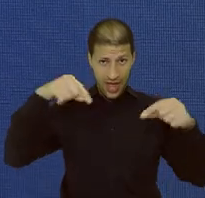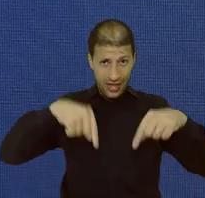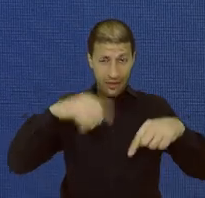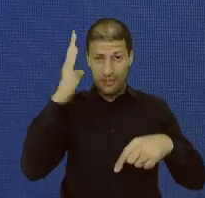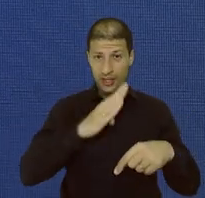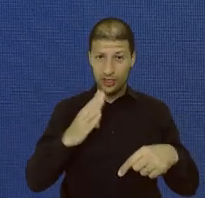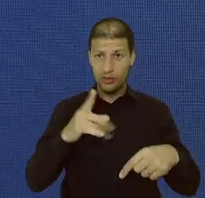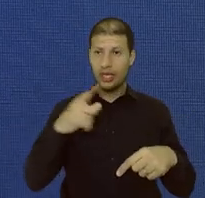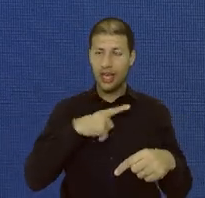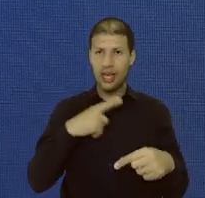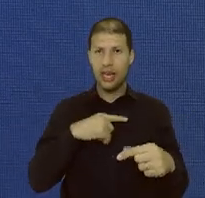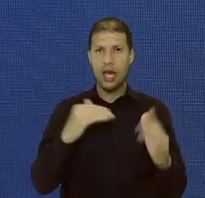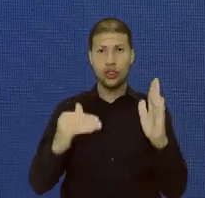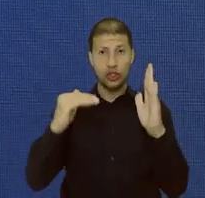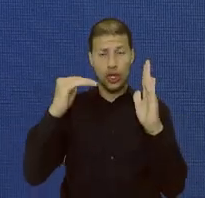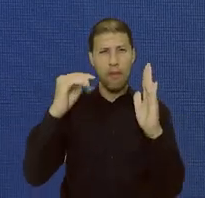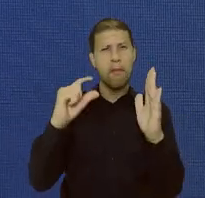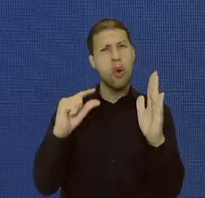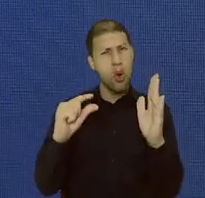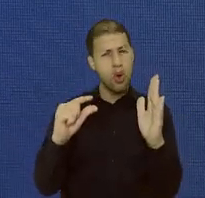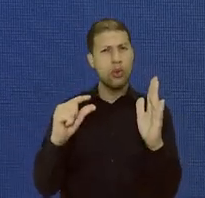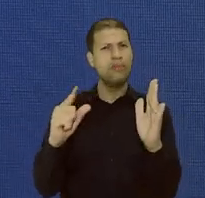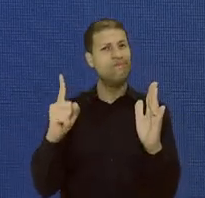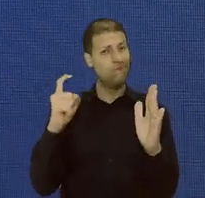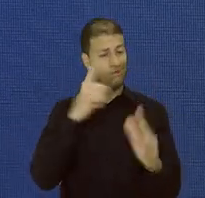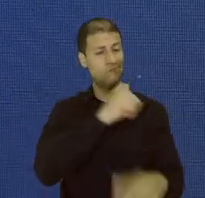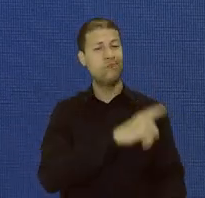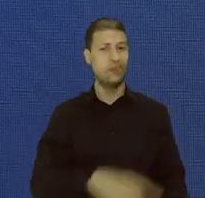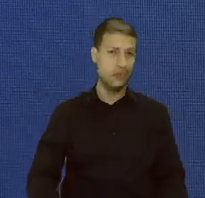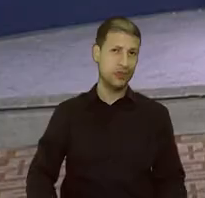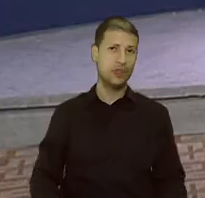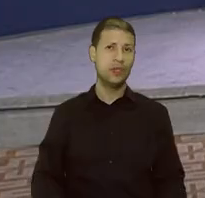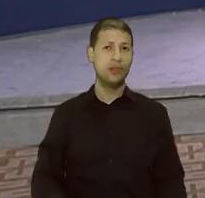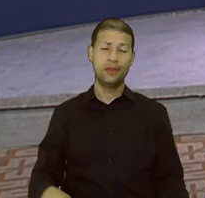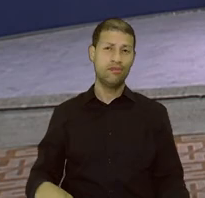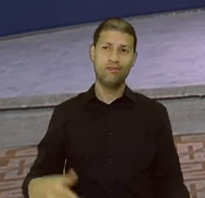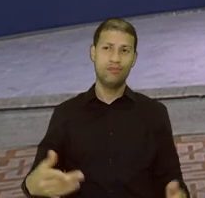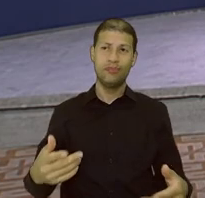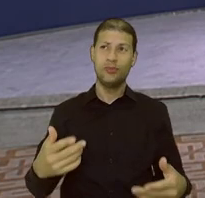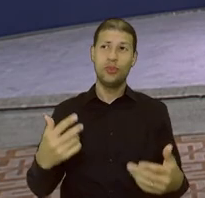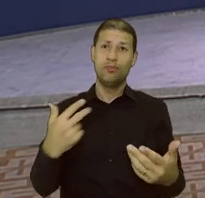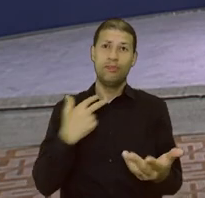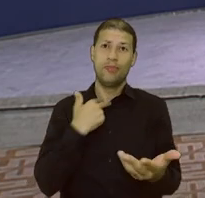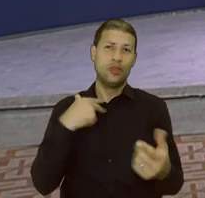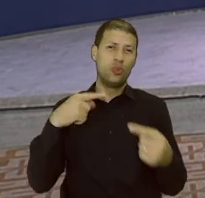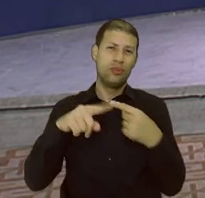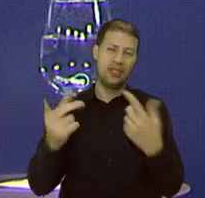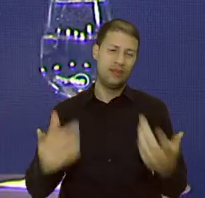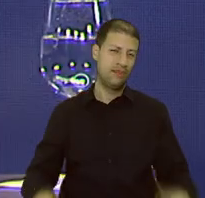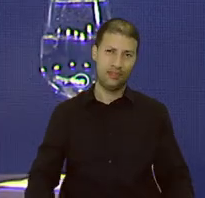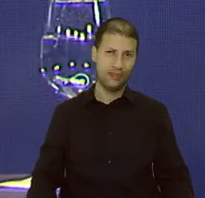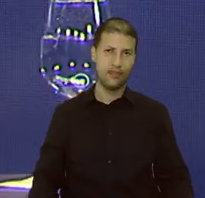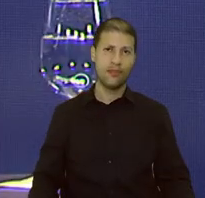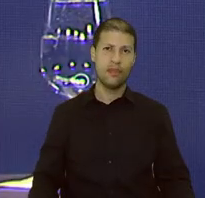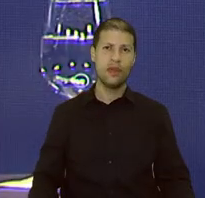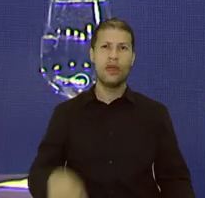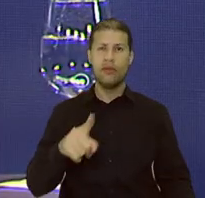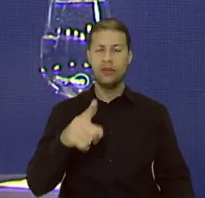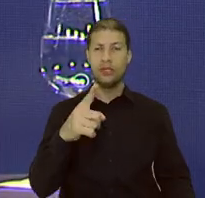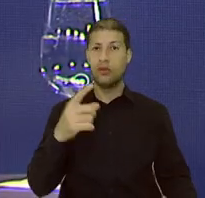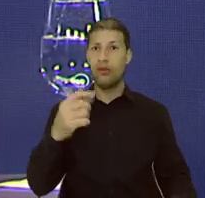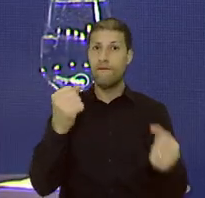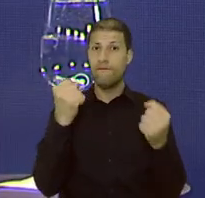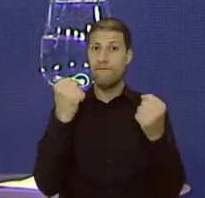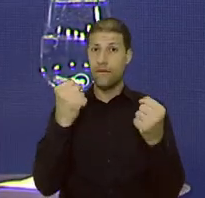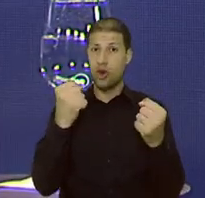é difícil entendeu porque você não não justifica os econômicos e o que que você acha que são os pontos fortes do